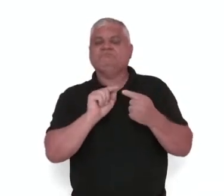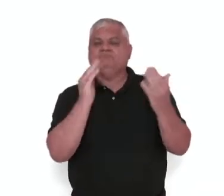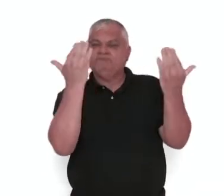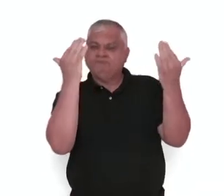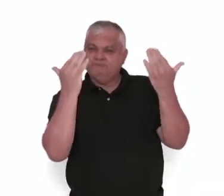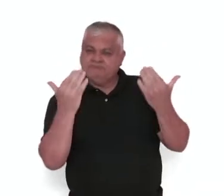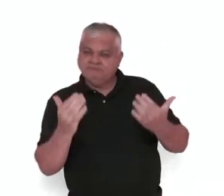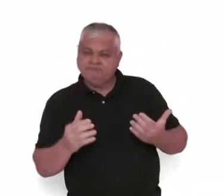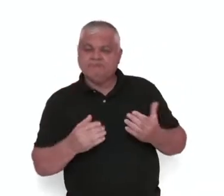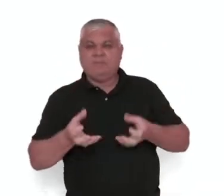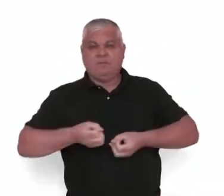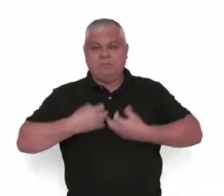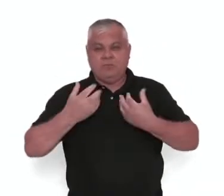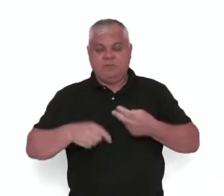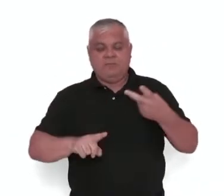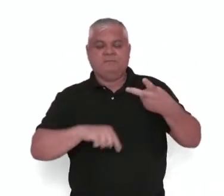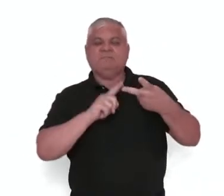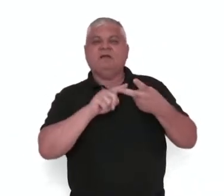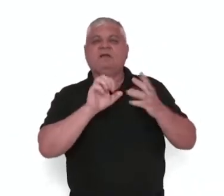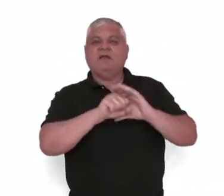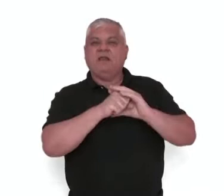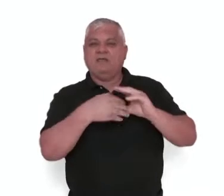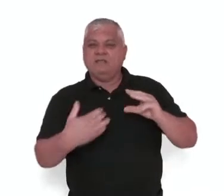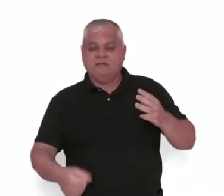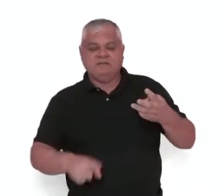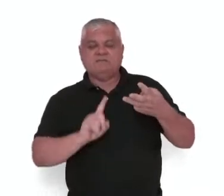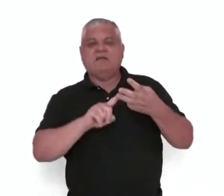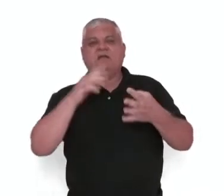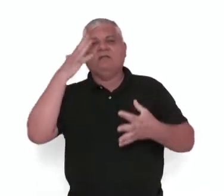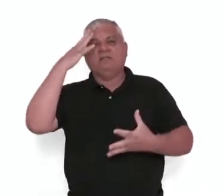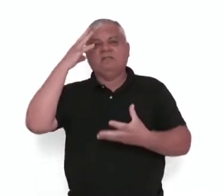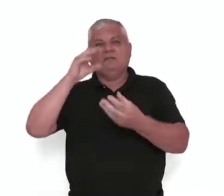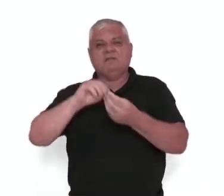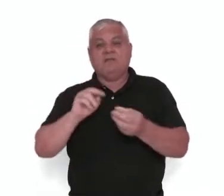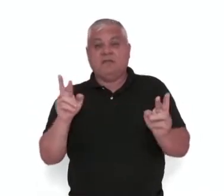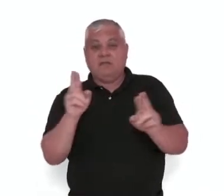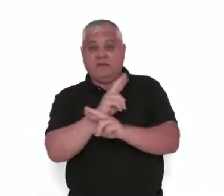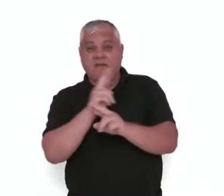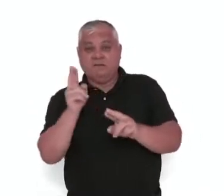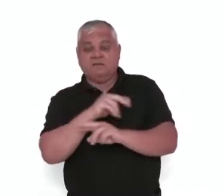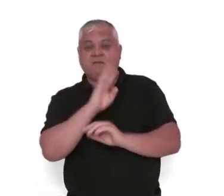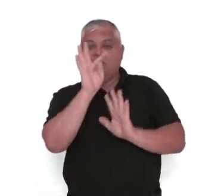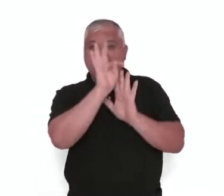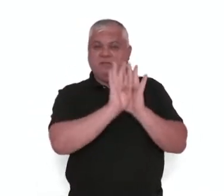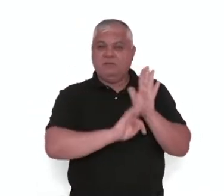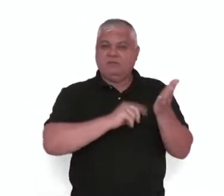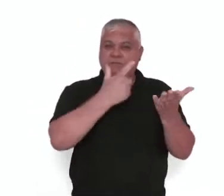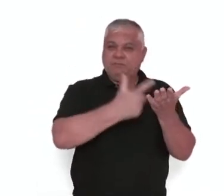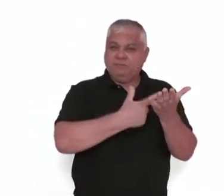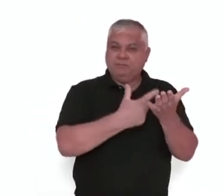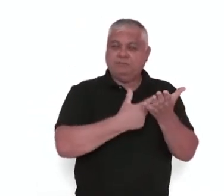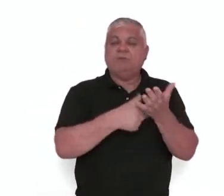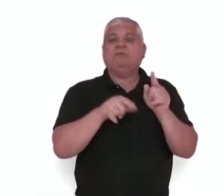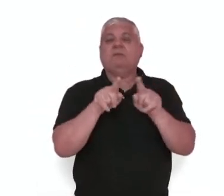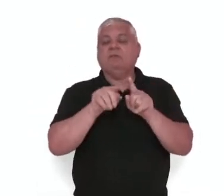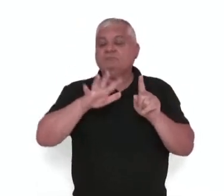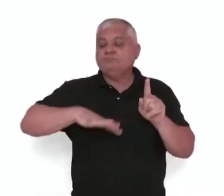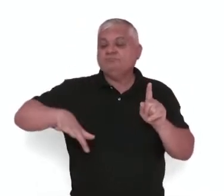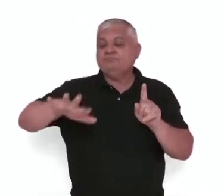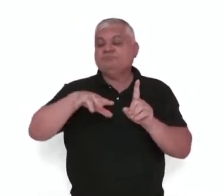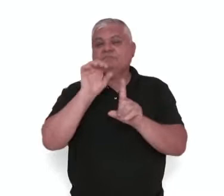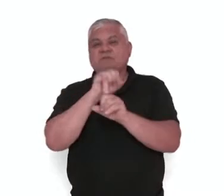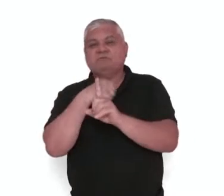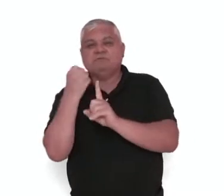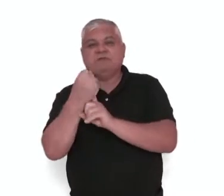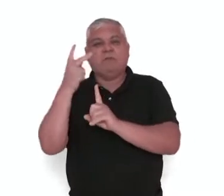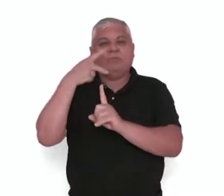suas características estilísticas, compreender as relações entre o texto literário, o contexto social, político e